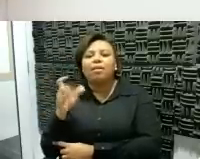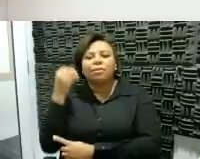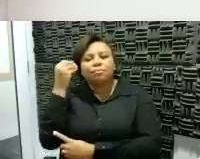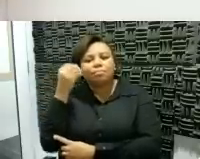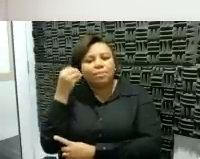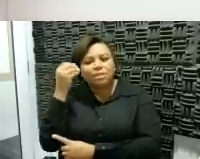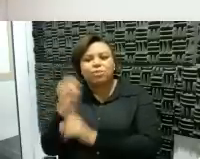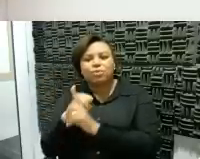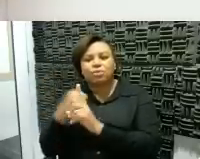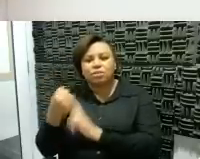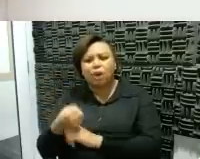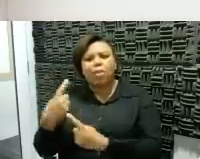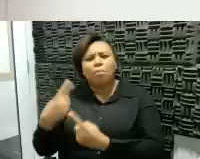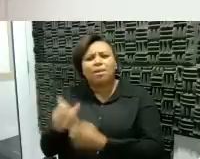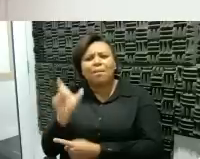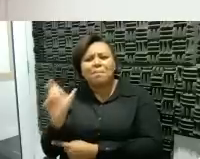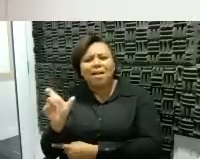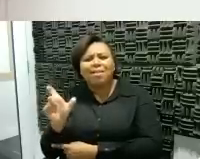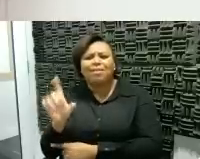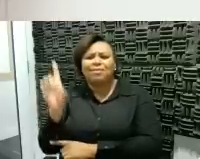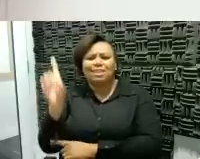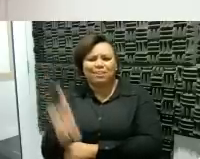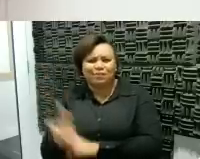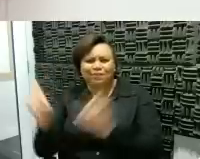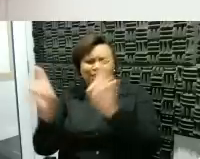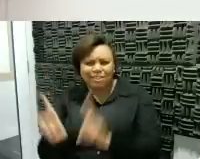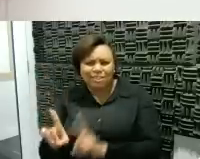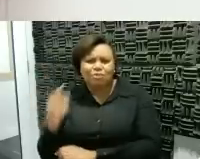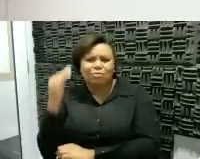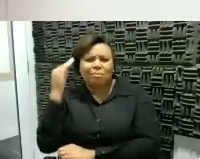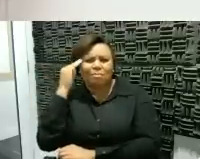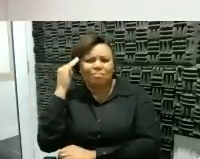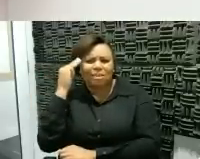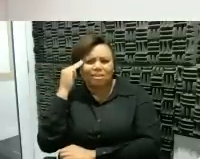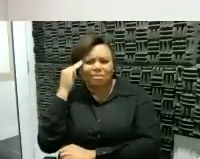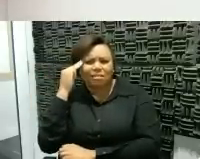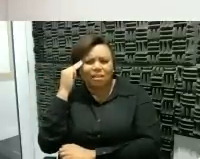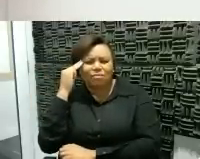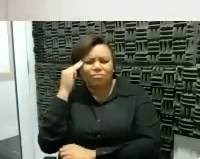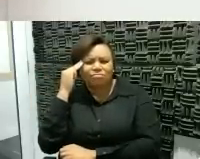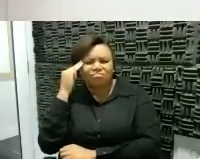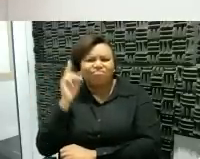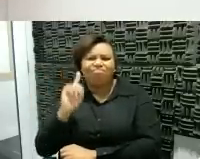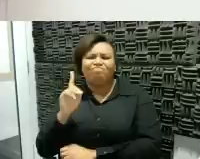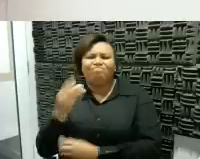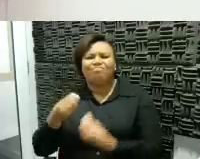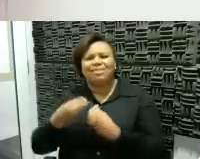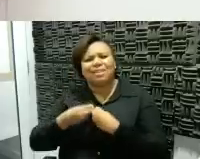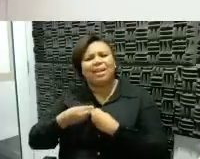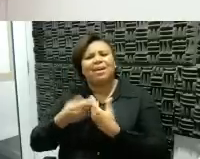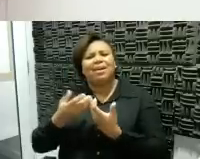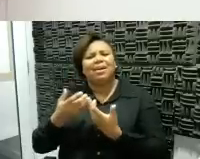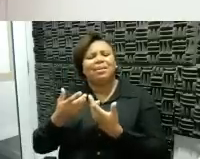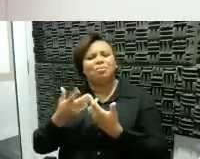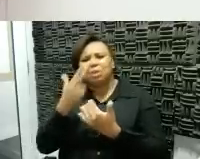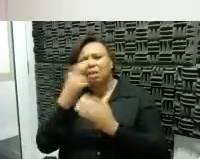deficiente mental né ã acaba nos remetendo a uma questão muito estigmatizada né da pessoa